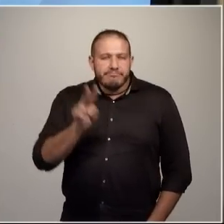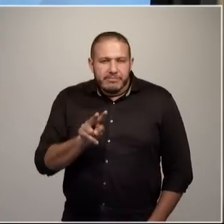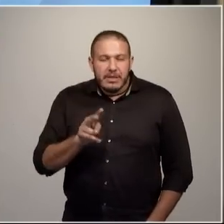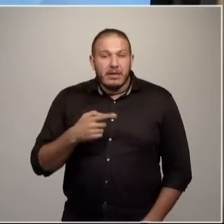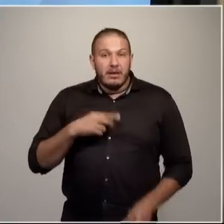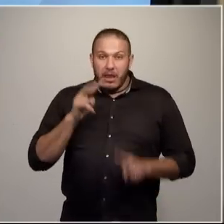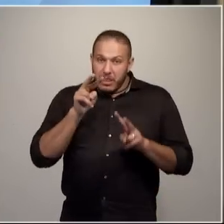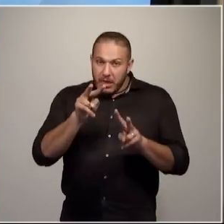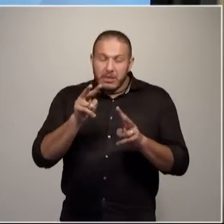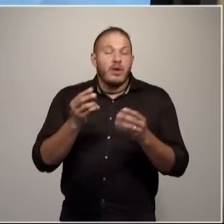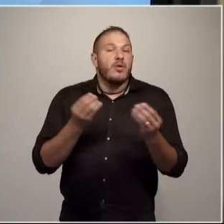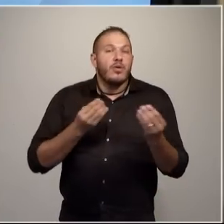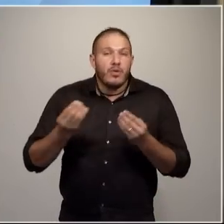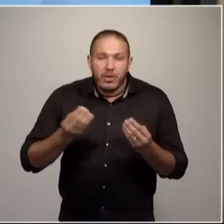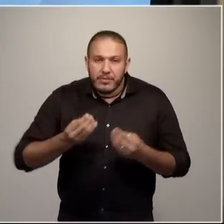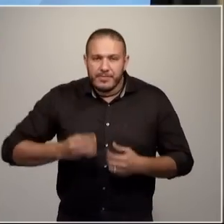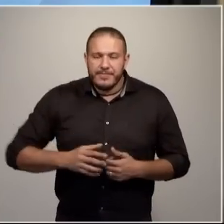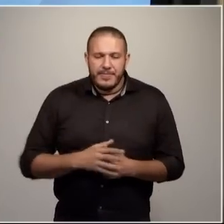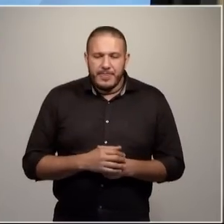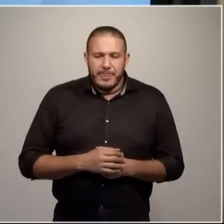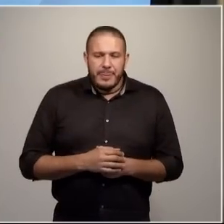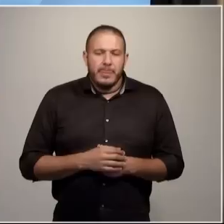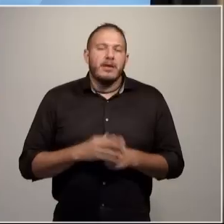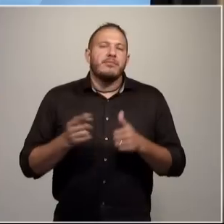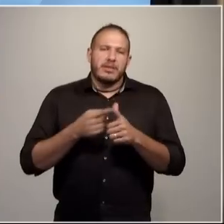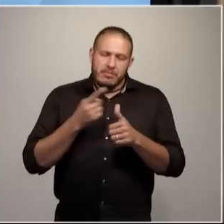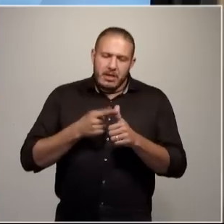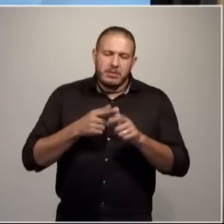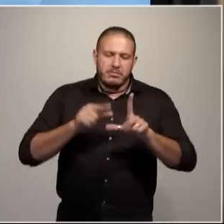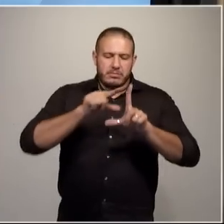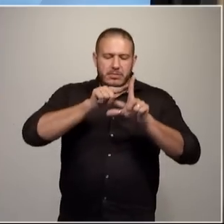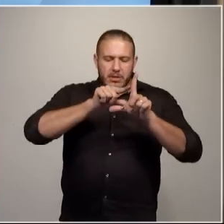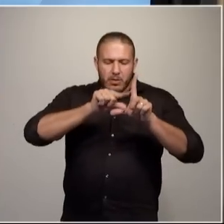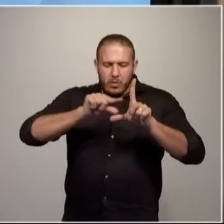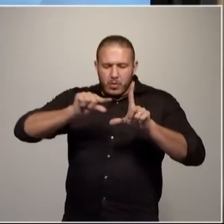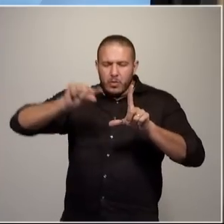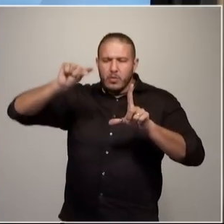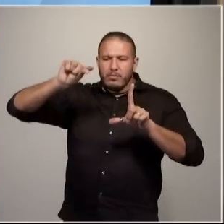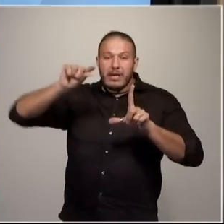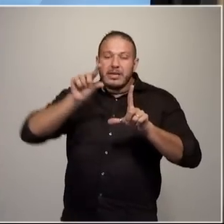caso funciona como? Primeiro eu tenho que calcular essa intersecção aqui.